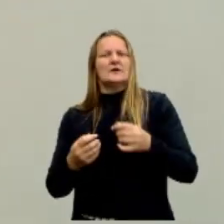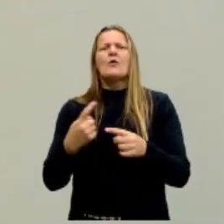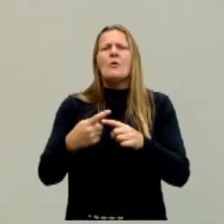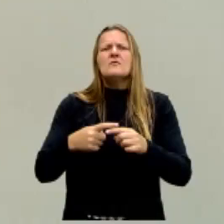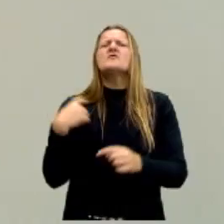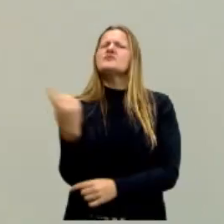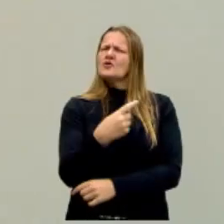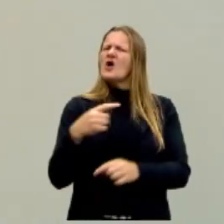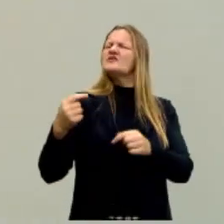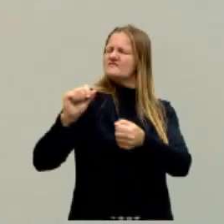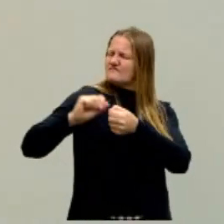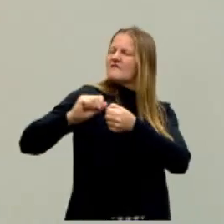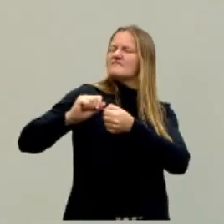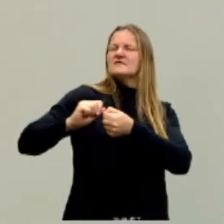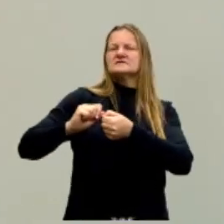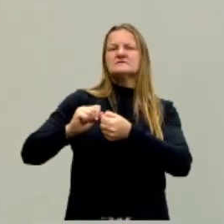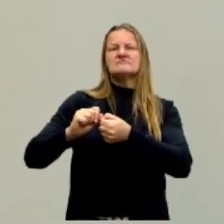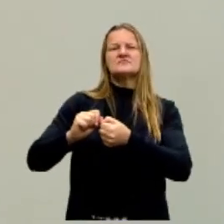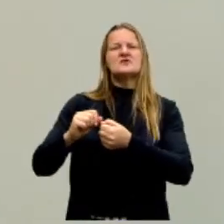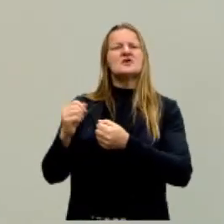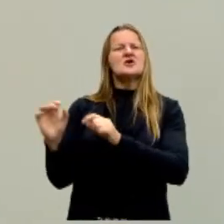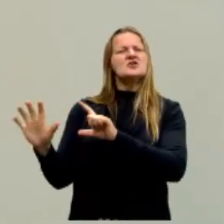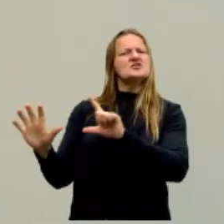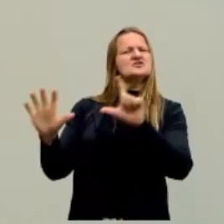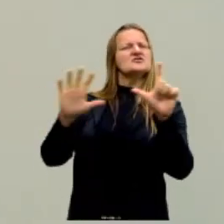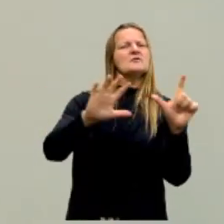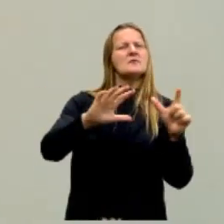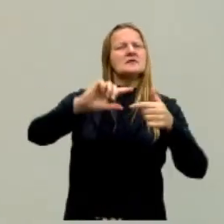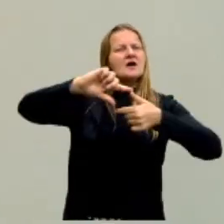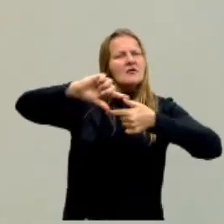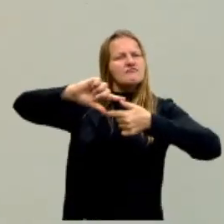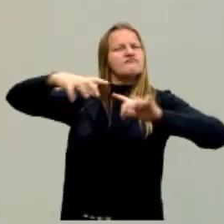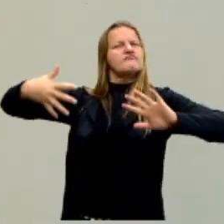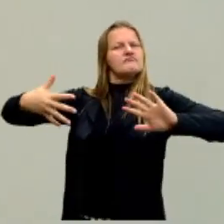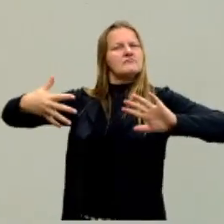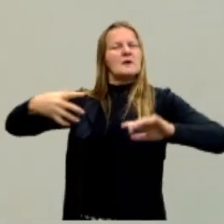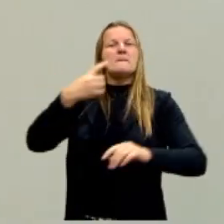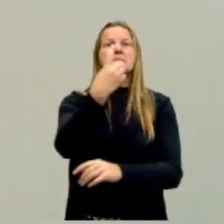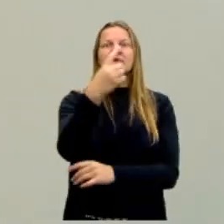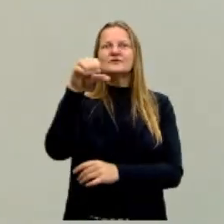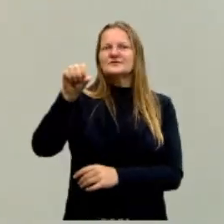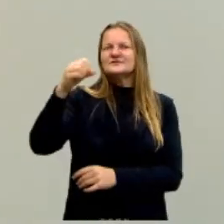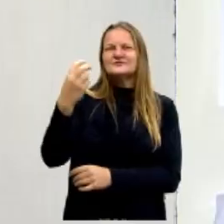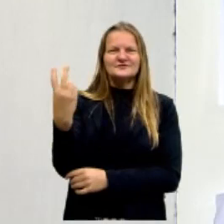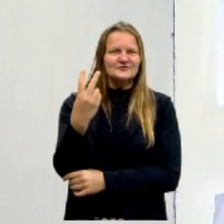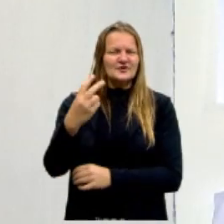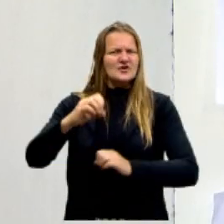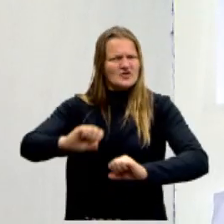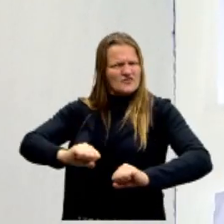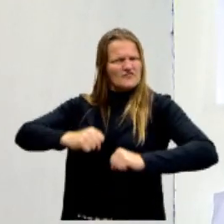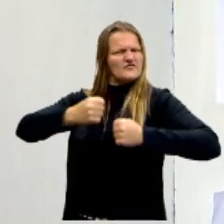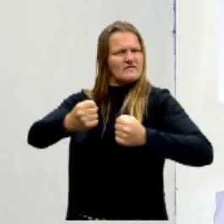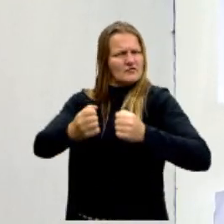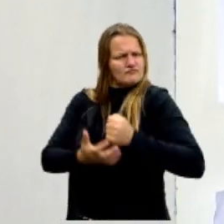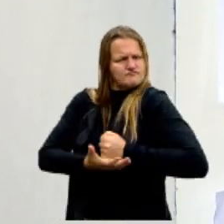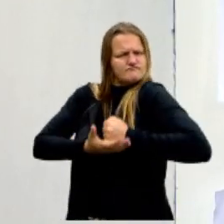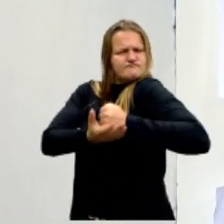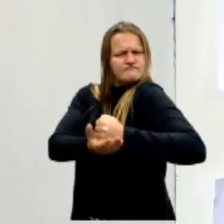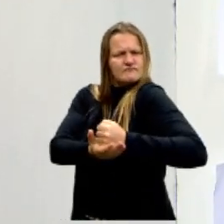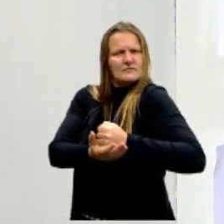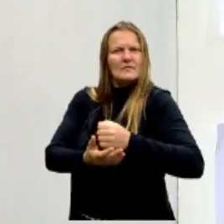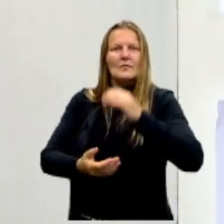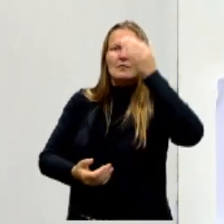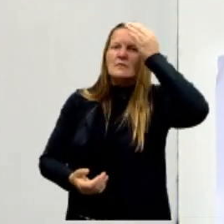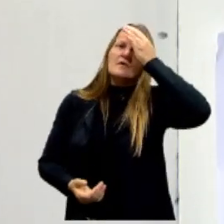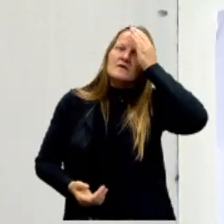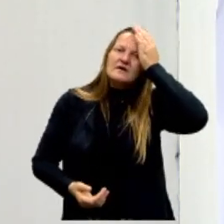vamos fazer a semana da arte moderna 1922 para defender Anitta que